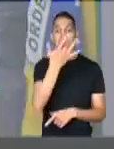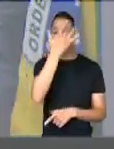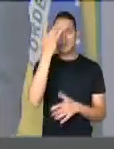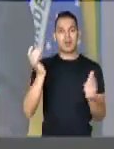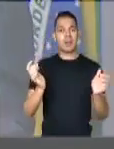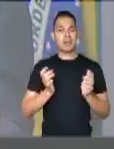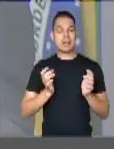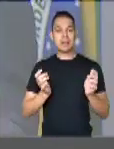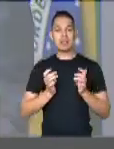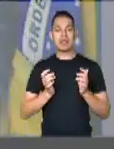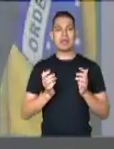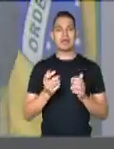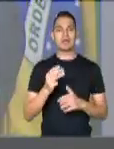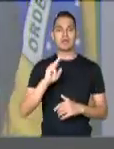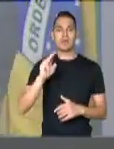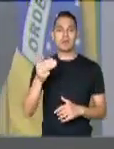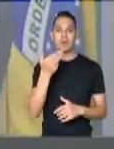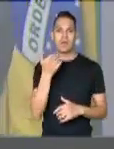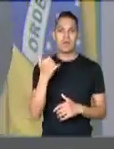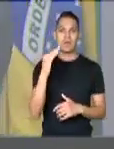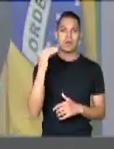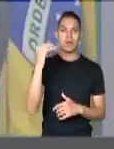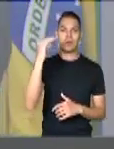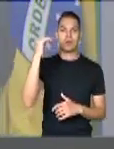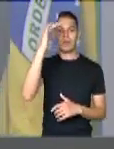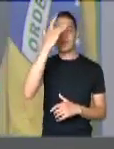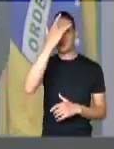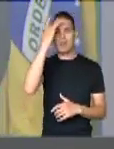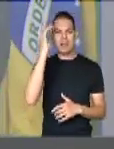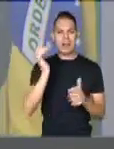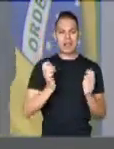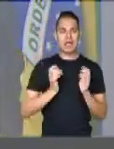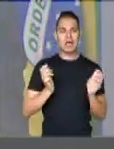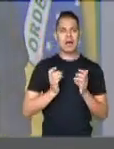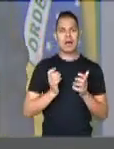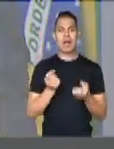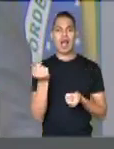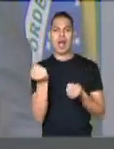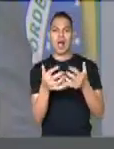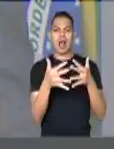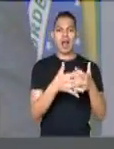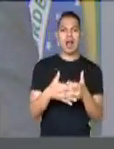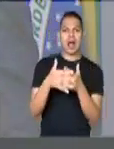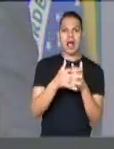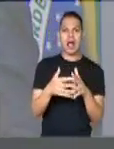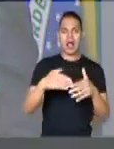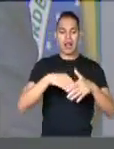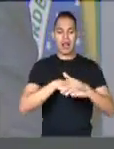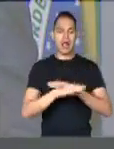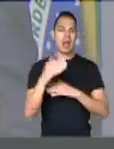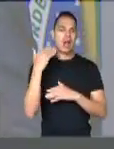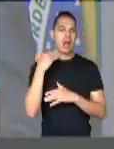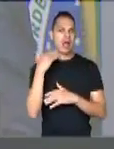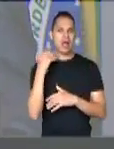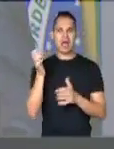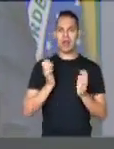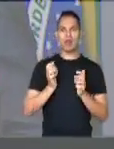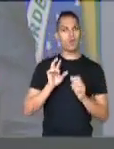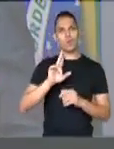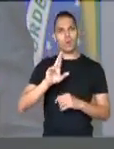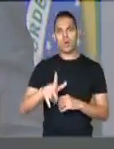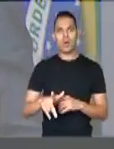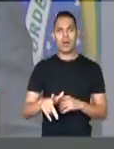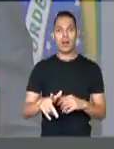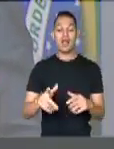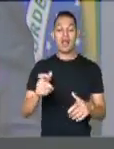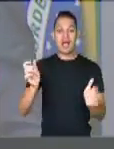gente fala os ricos, e alguém pensa porque tem uma caminhonete, uma casa nova e tem algum dinheirinho no banco, que é rico. Nem é. Nós estamos falando das